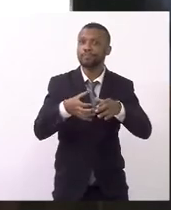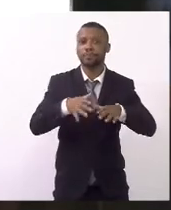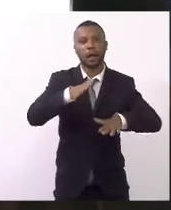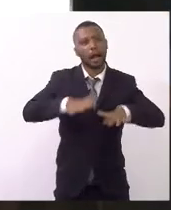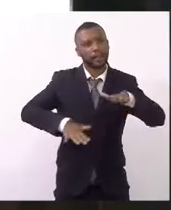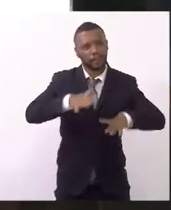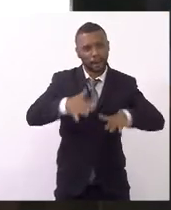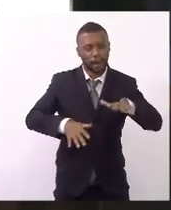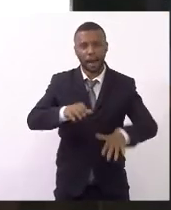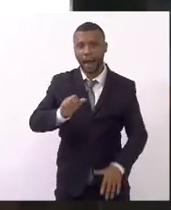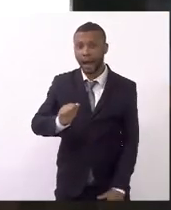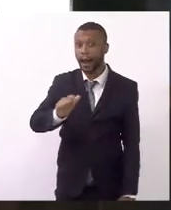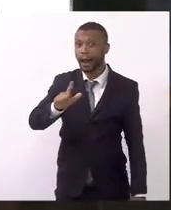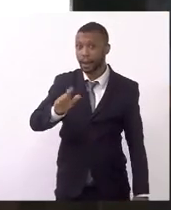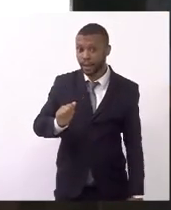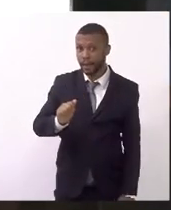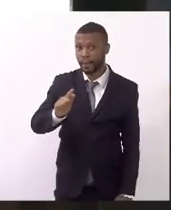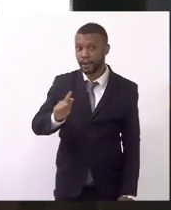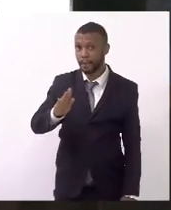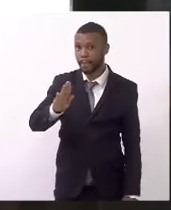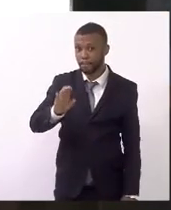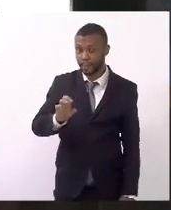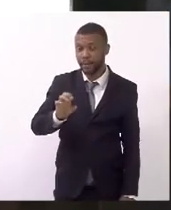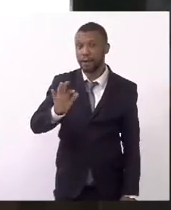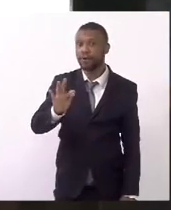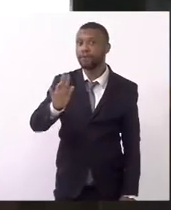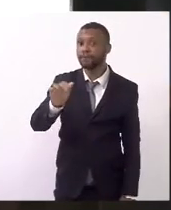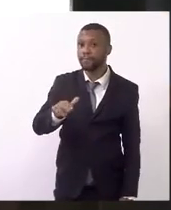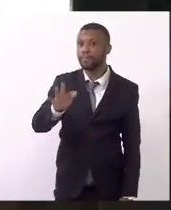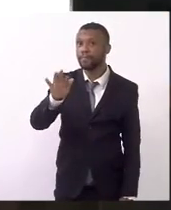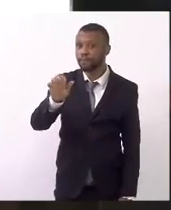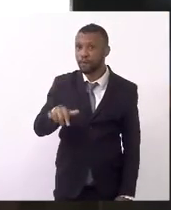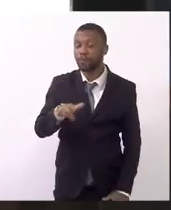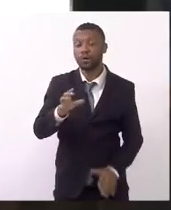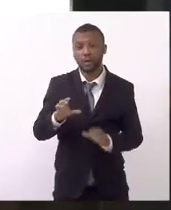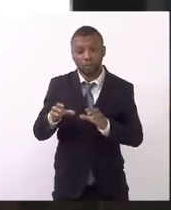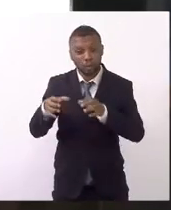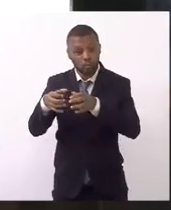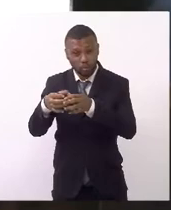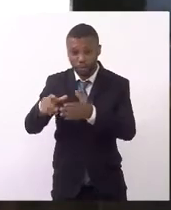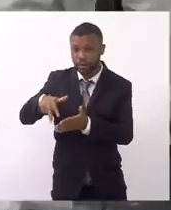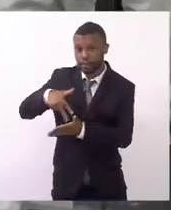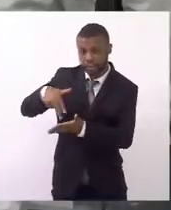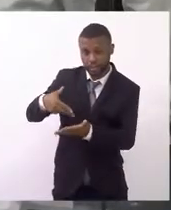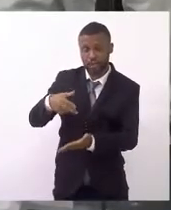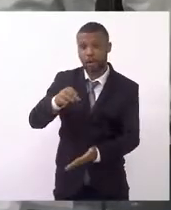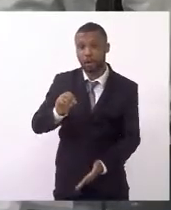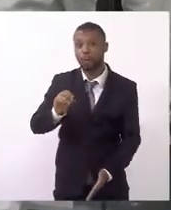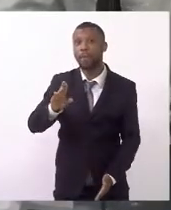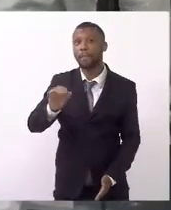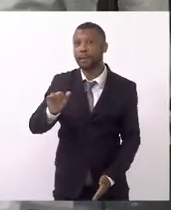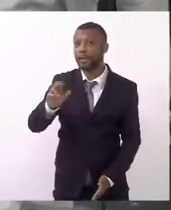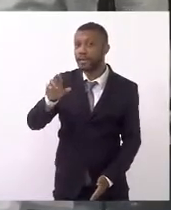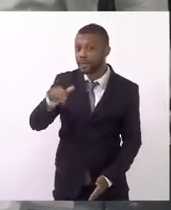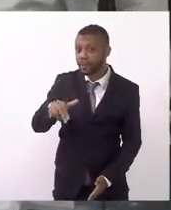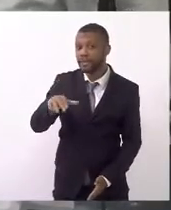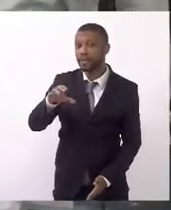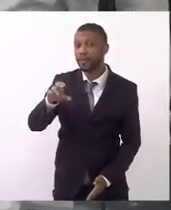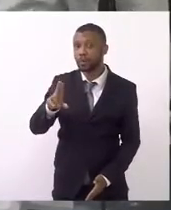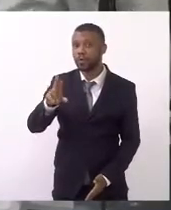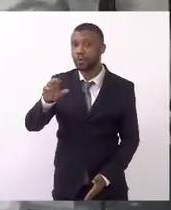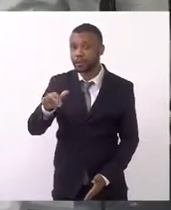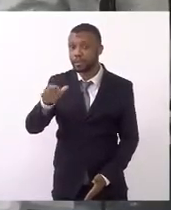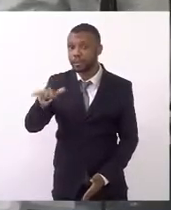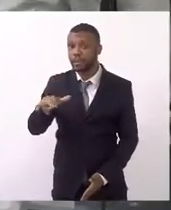atabaques a lábios um e do grupo de dança obirin Colin ambos realizam oficinas de